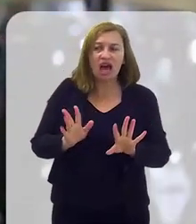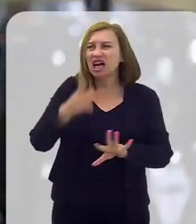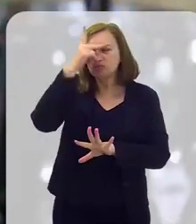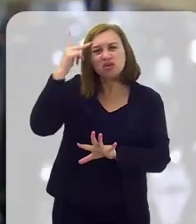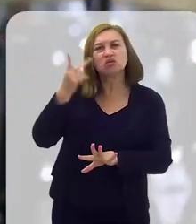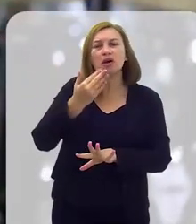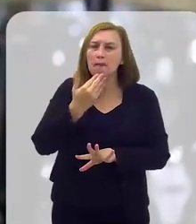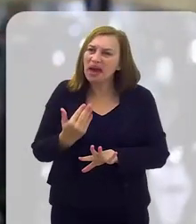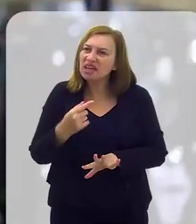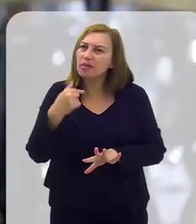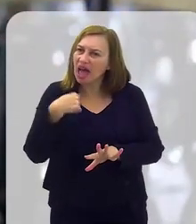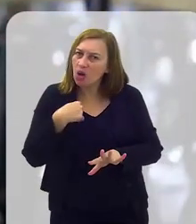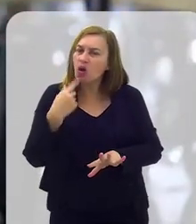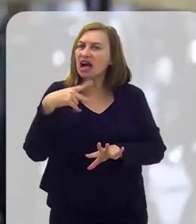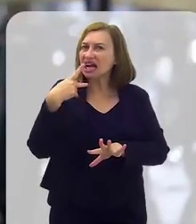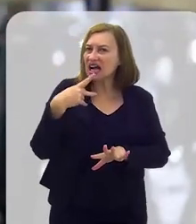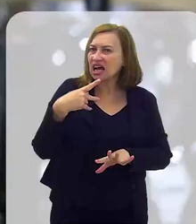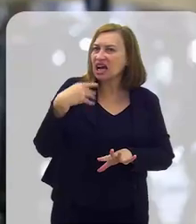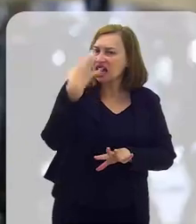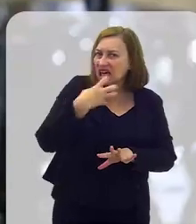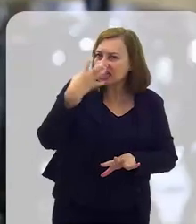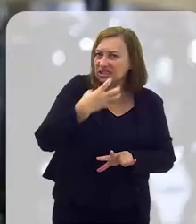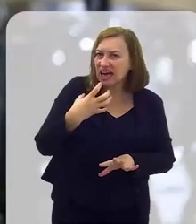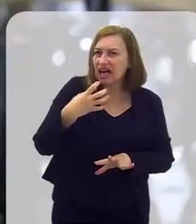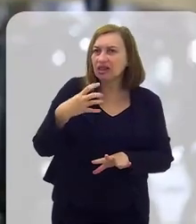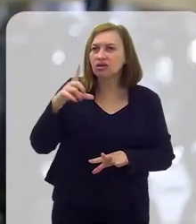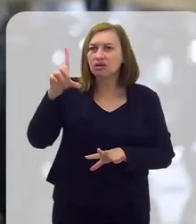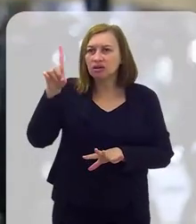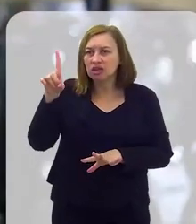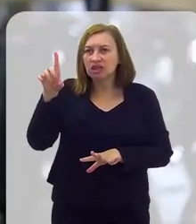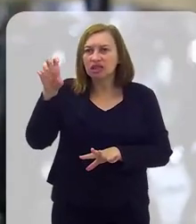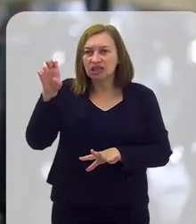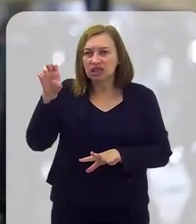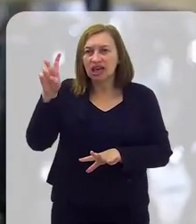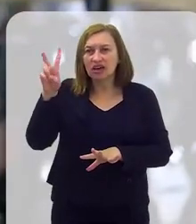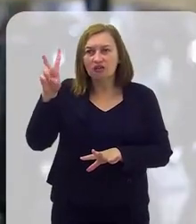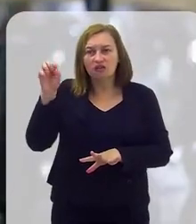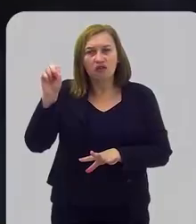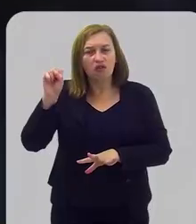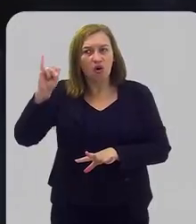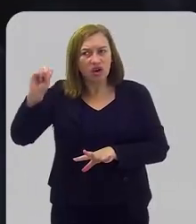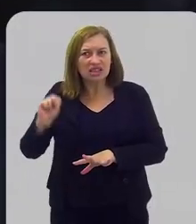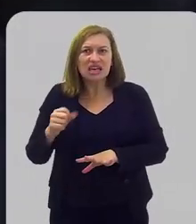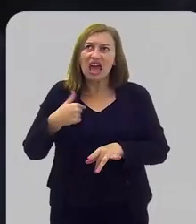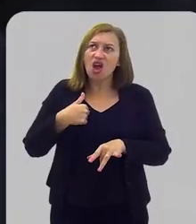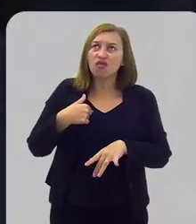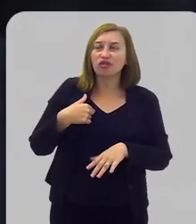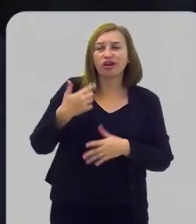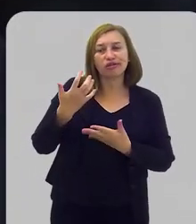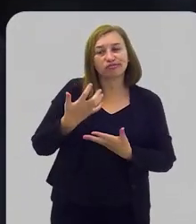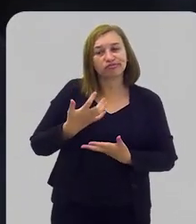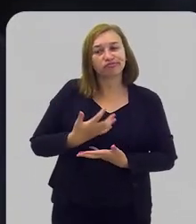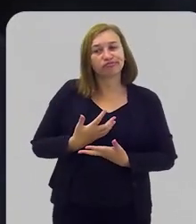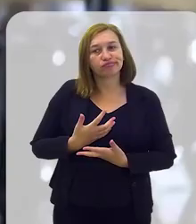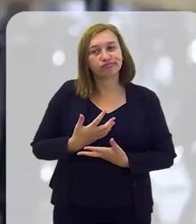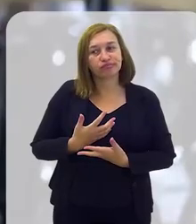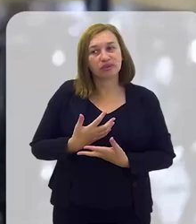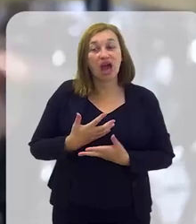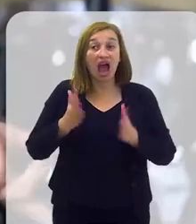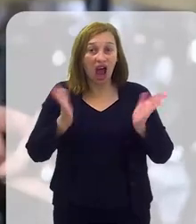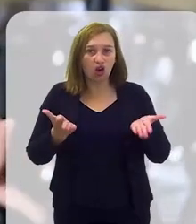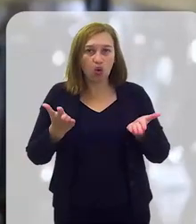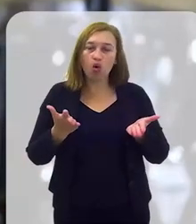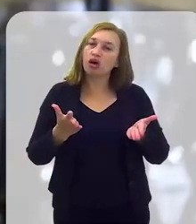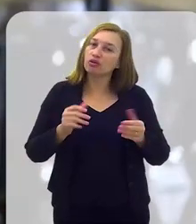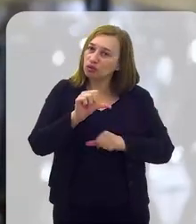se inscreve no The Voice Ai não tenho vergonha mas aí agora eu fiquei com raiva da vida e falei não agora eu vou botar a minha voz para rolo e todo mundo vai